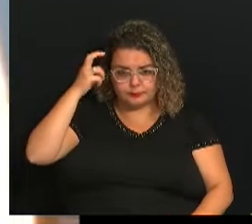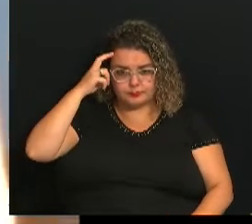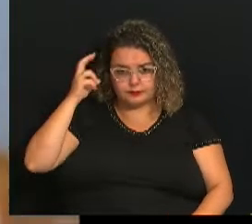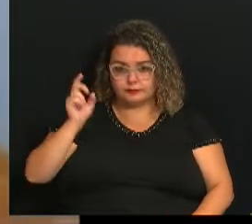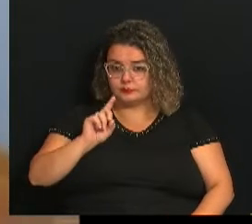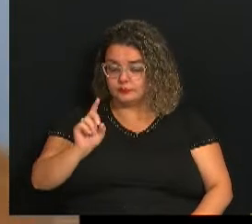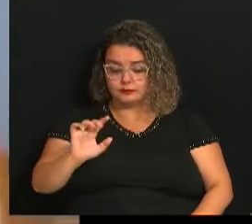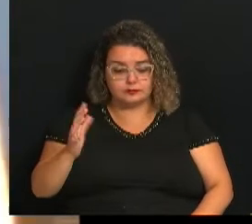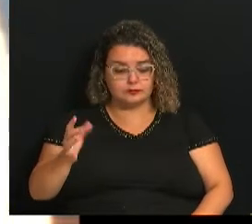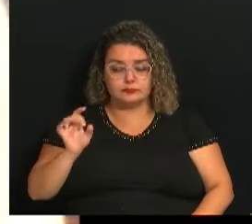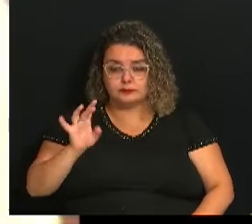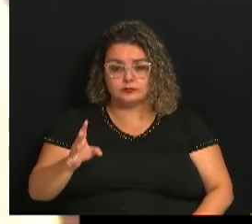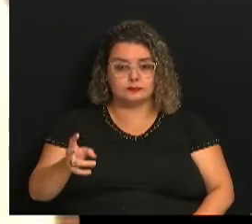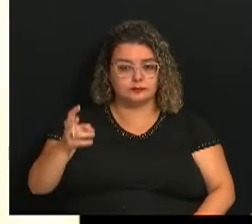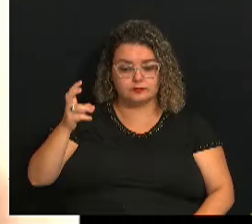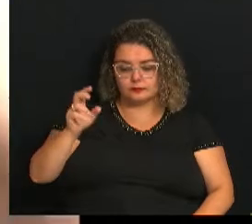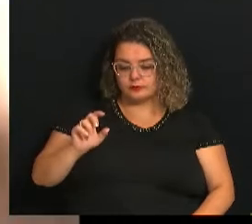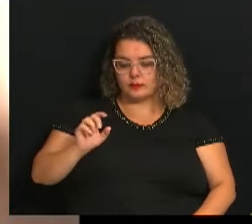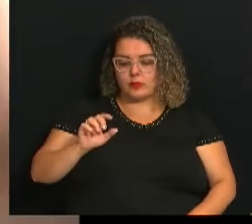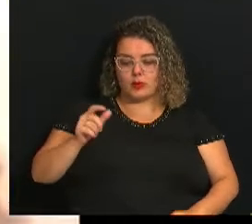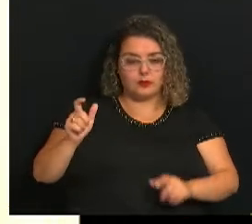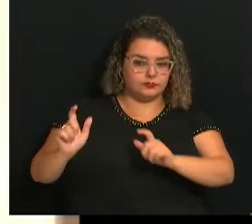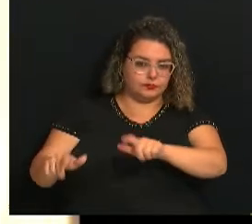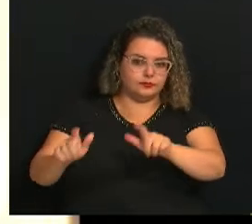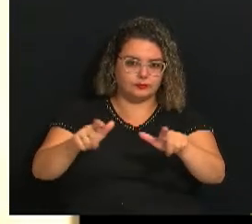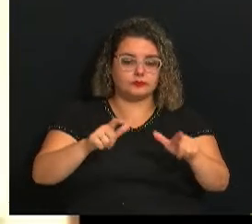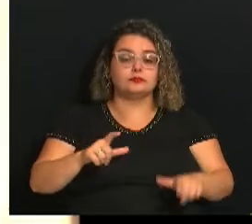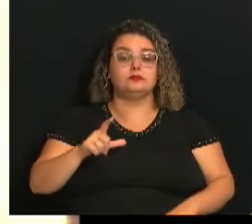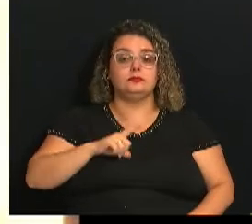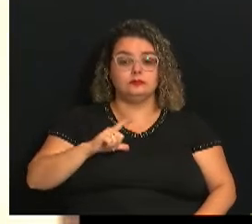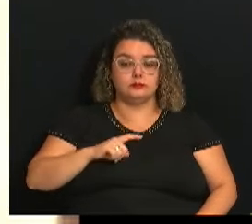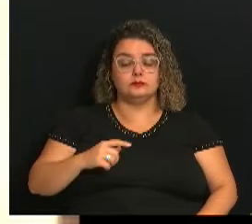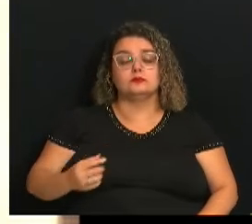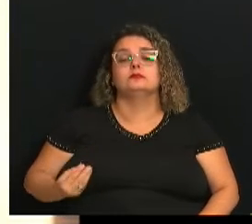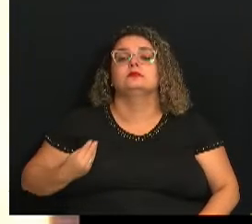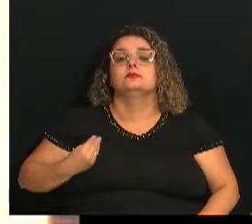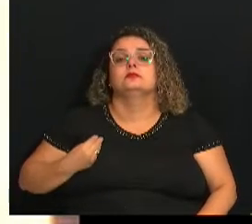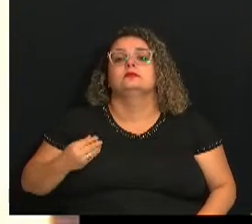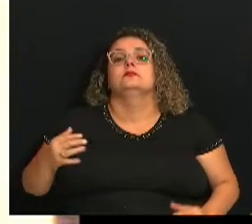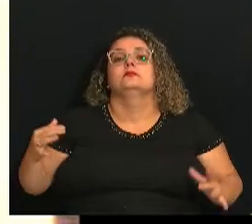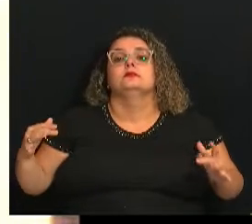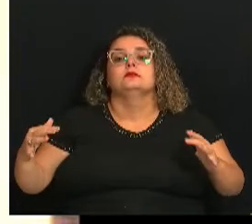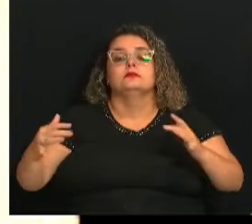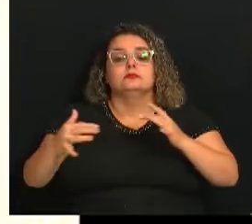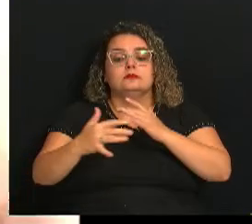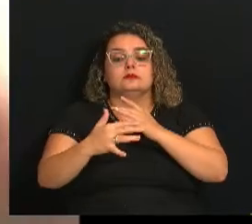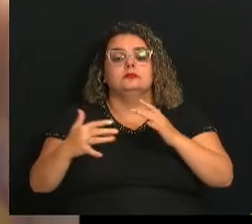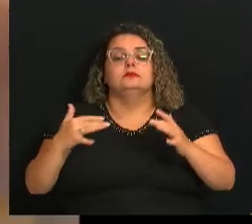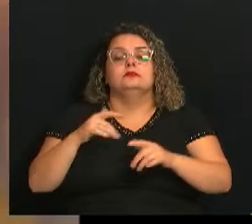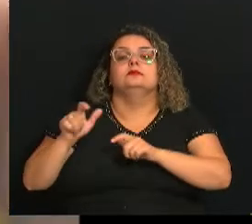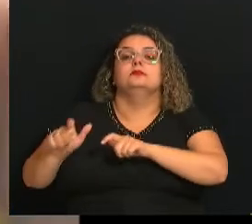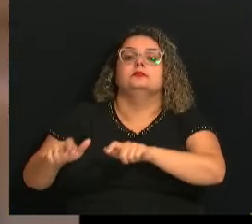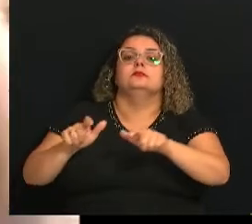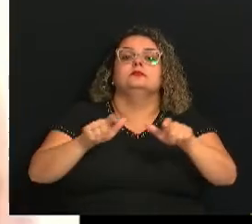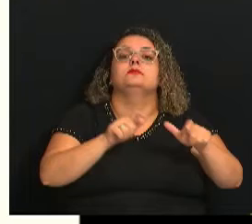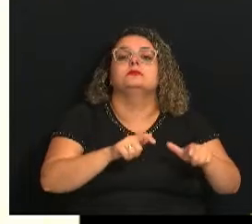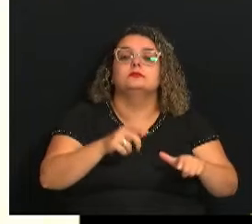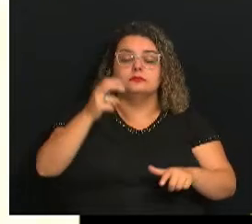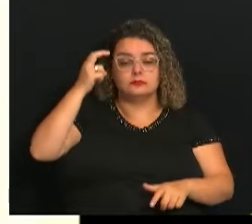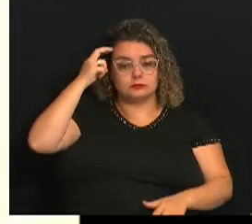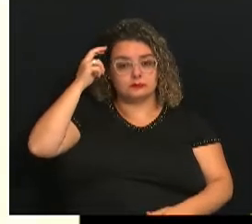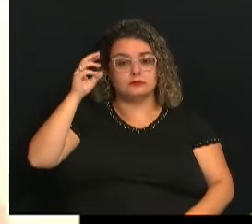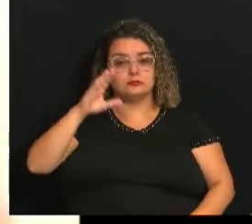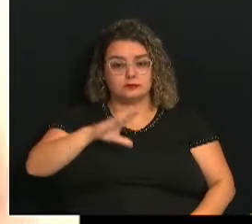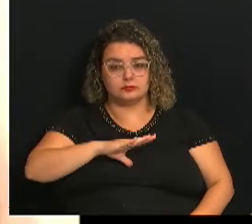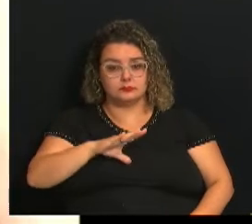Tem uma vida cultural extremamente intensa, movimentada por vários sujeitos públicos em Campinas. Mas, no que é o